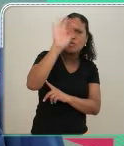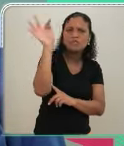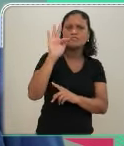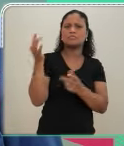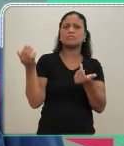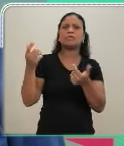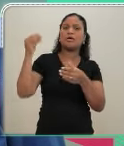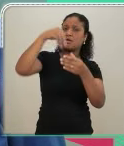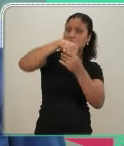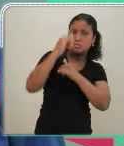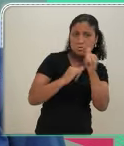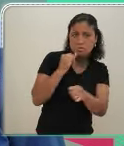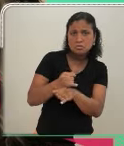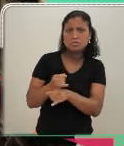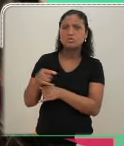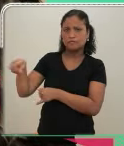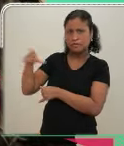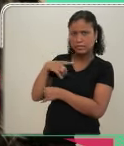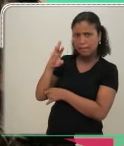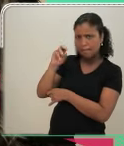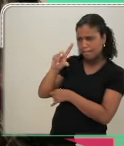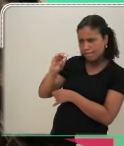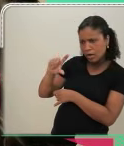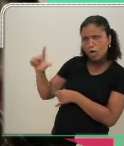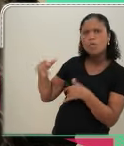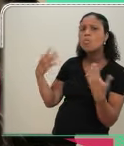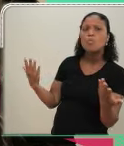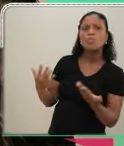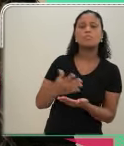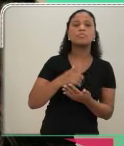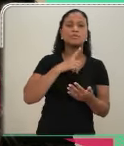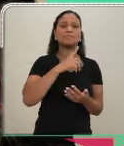Vocês têm um blog, qual é o endereço? É